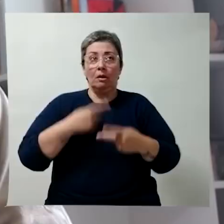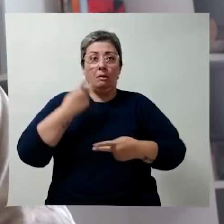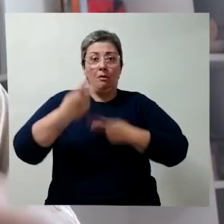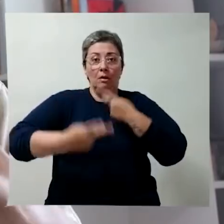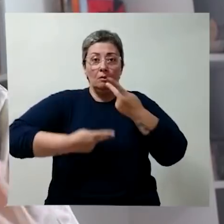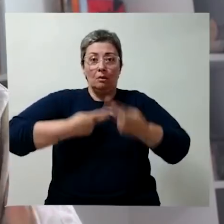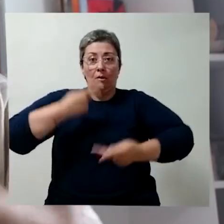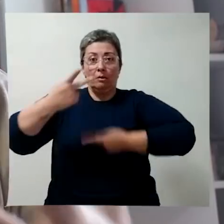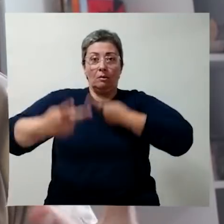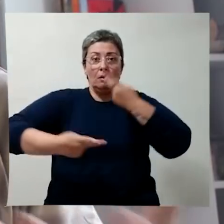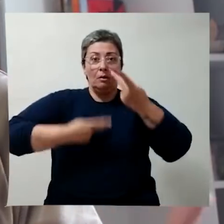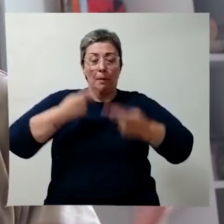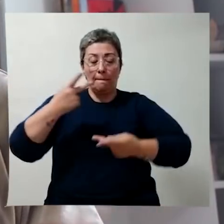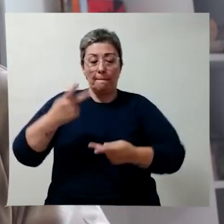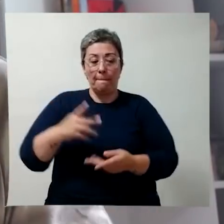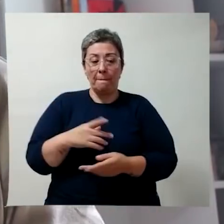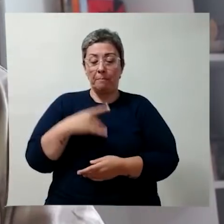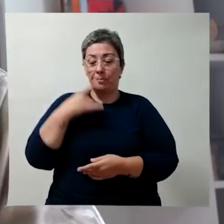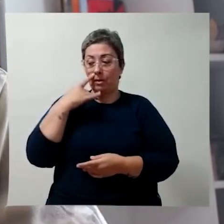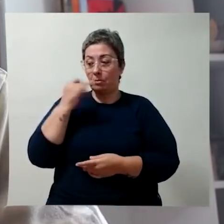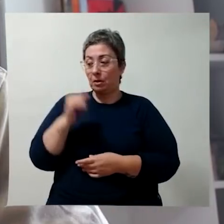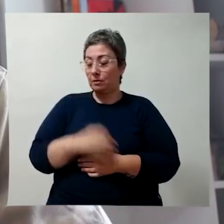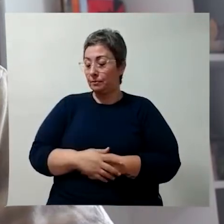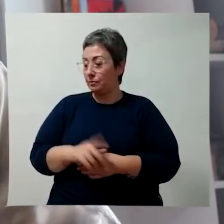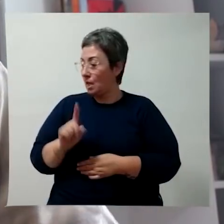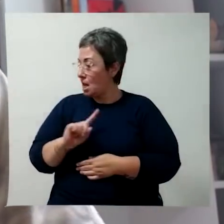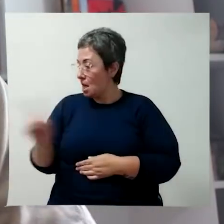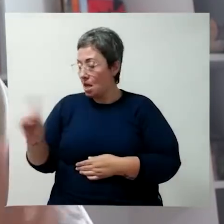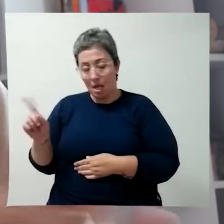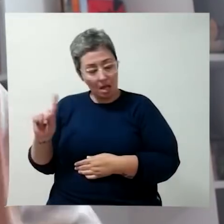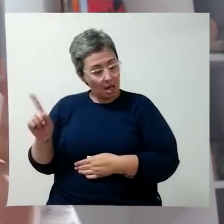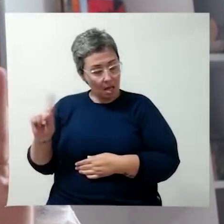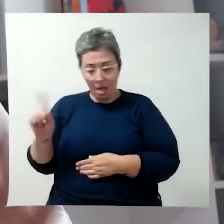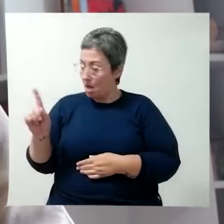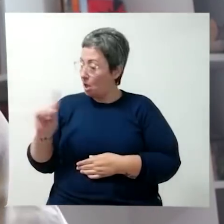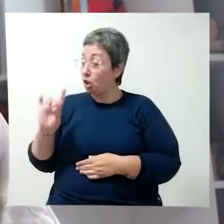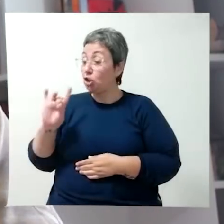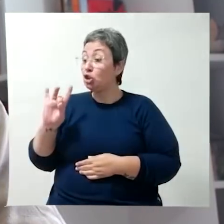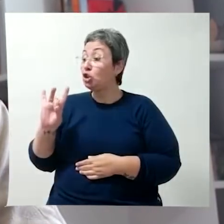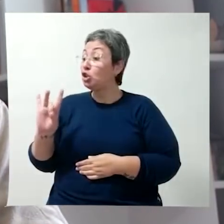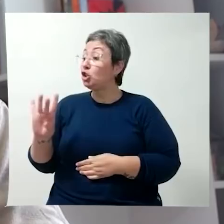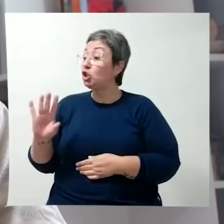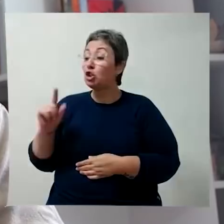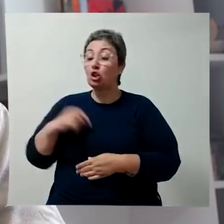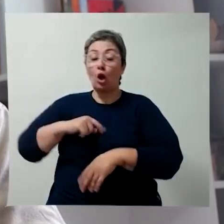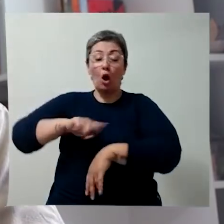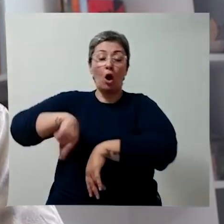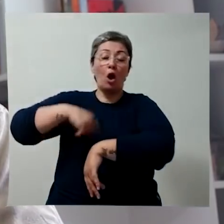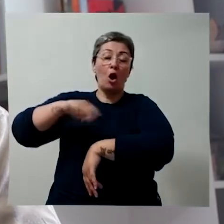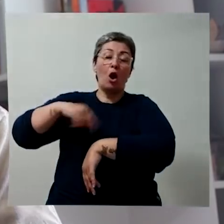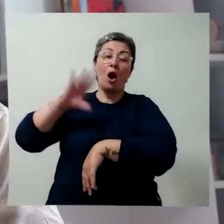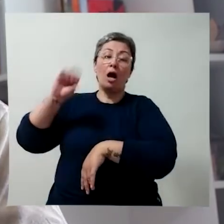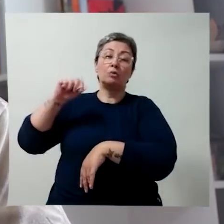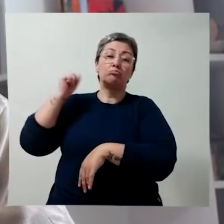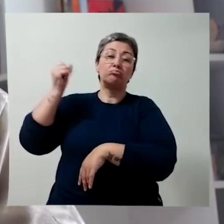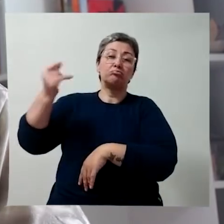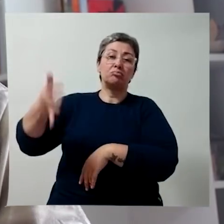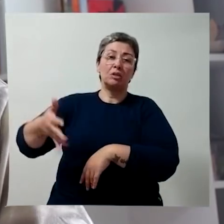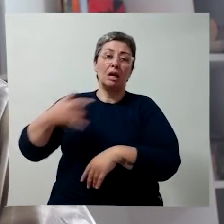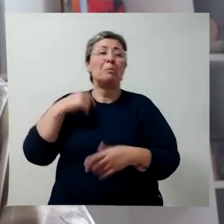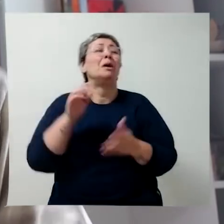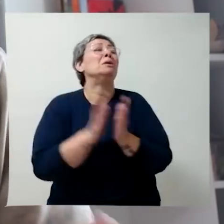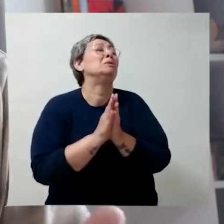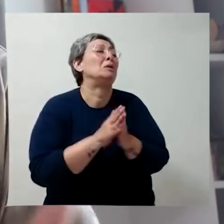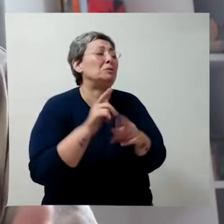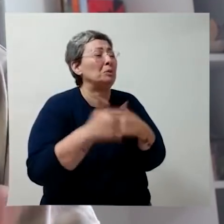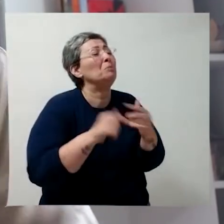ela foi falando. E o pai apenas disse: não, só vou soltá-lo bem tarde da noite. Mas